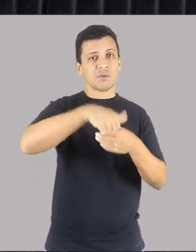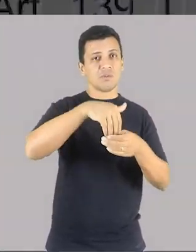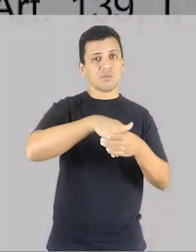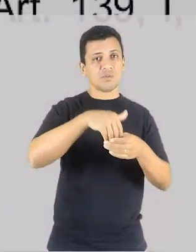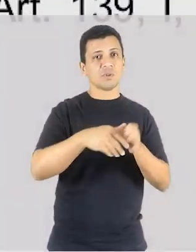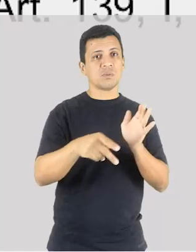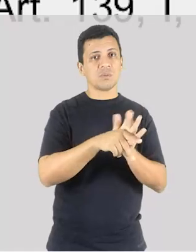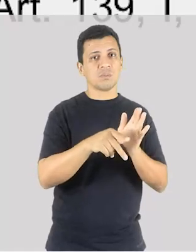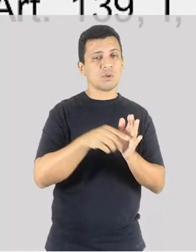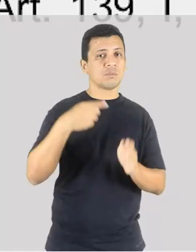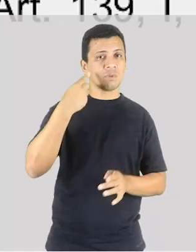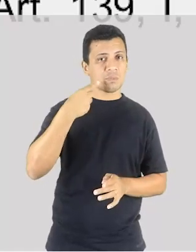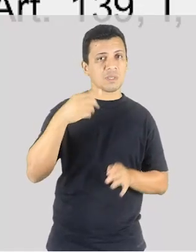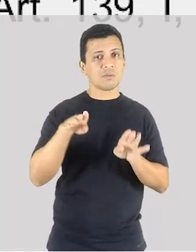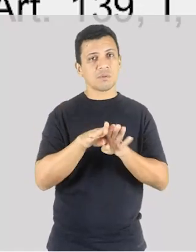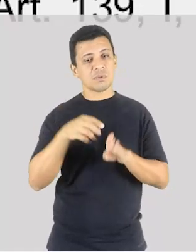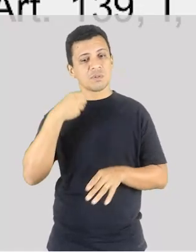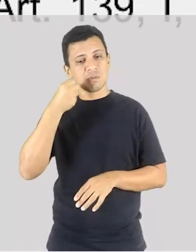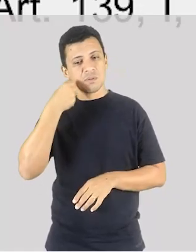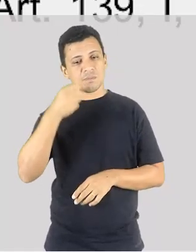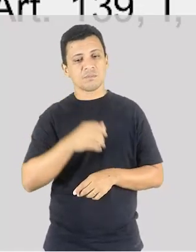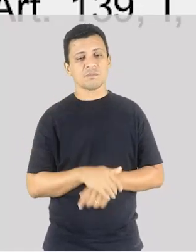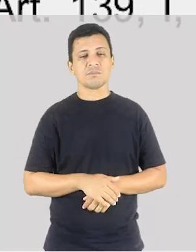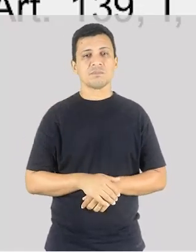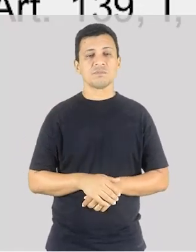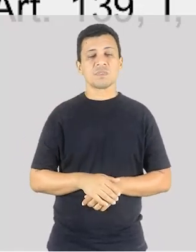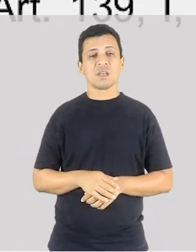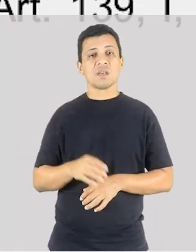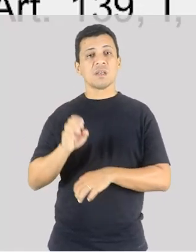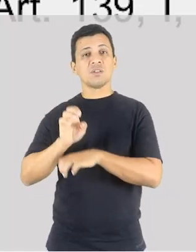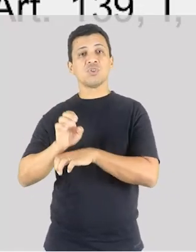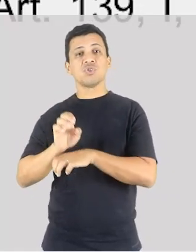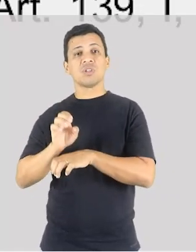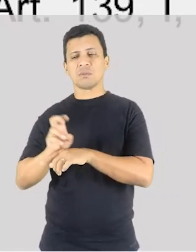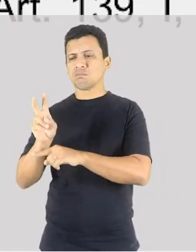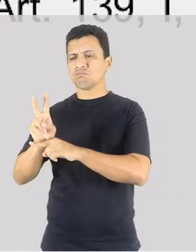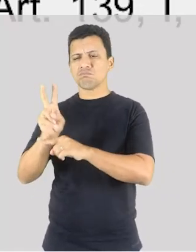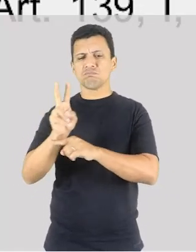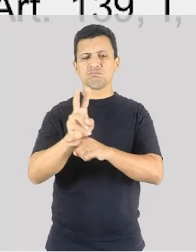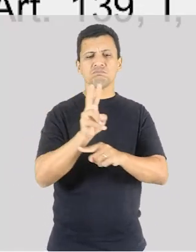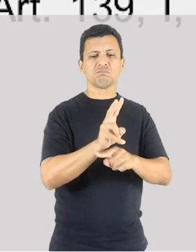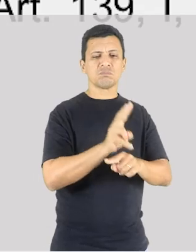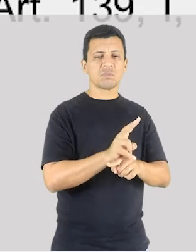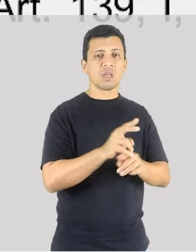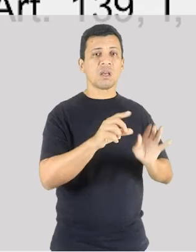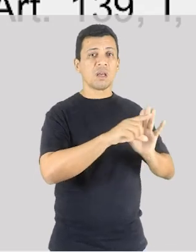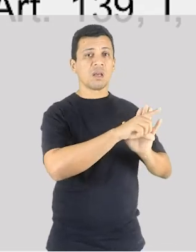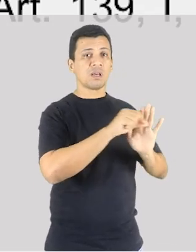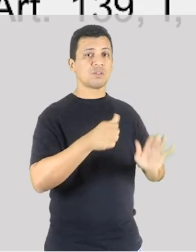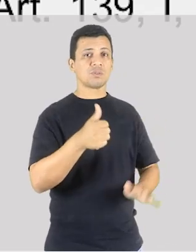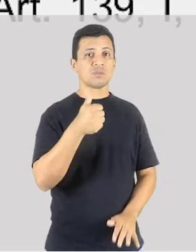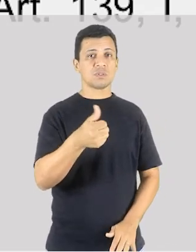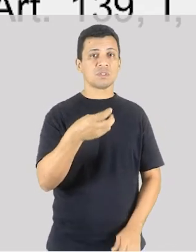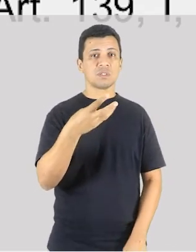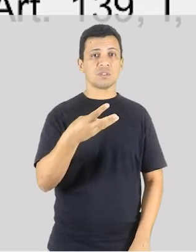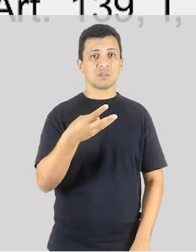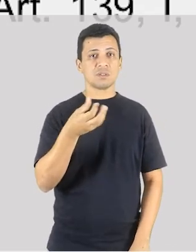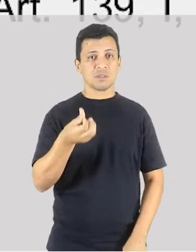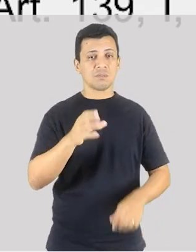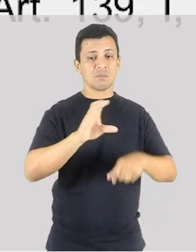no Congresso, perfeito? A medida provisória é uma exceção à legalidade, porque, em regra, a lei deve passar por um